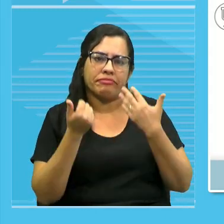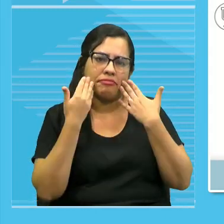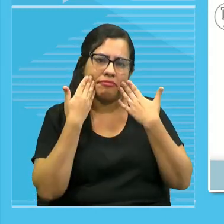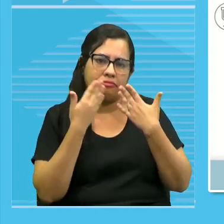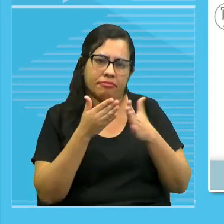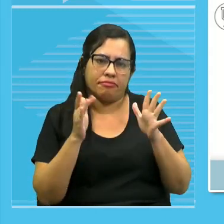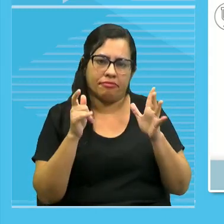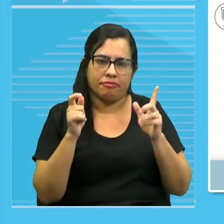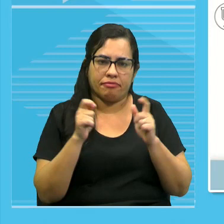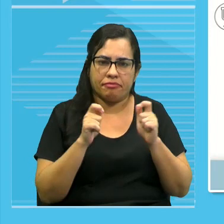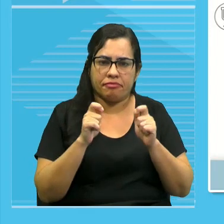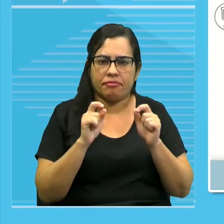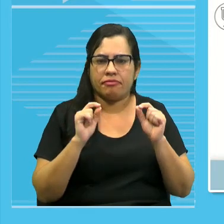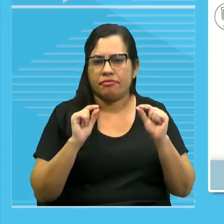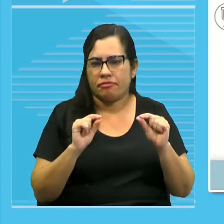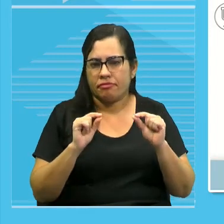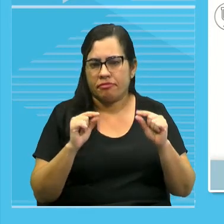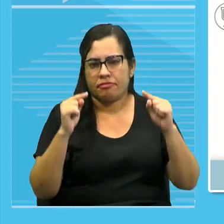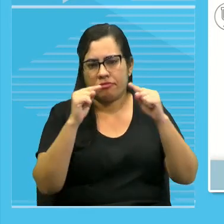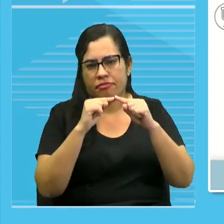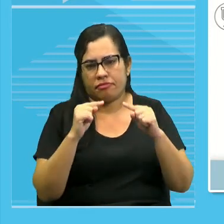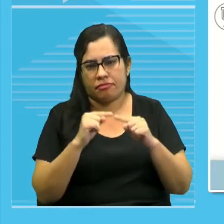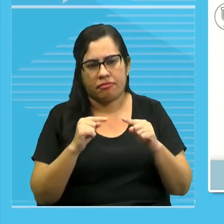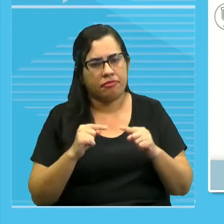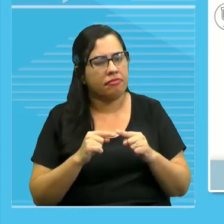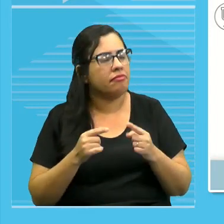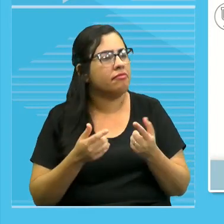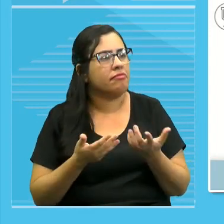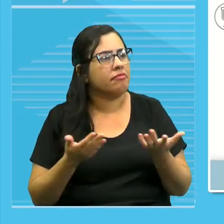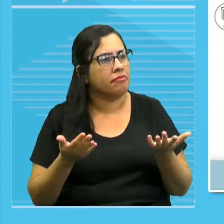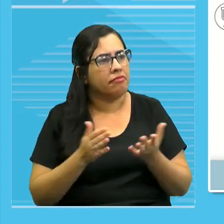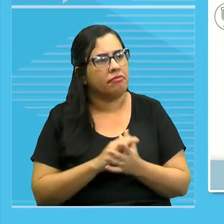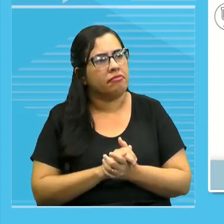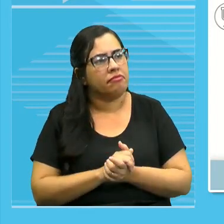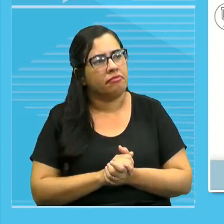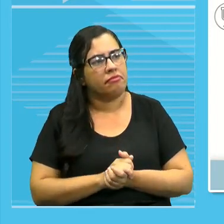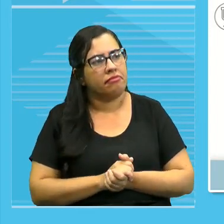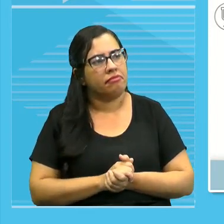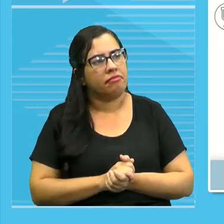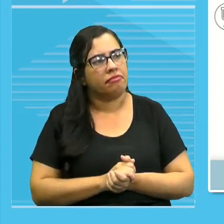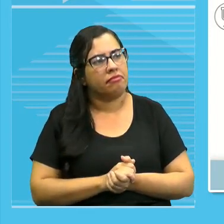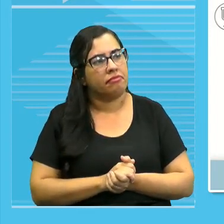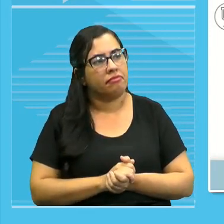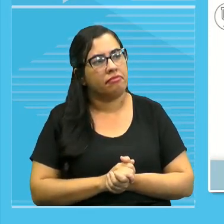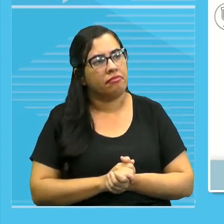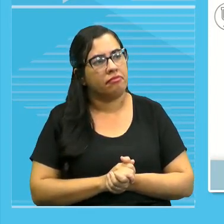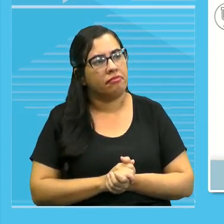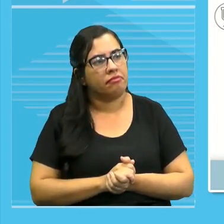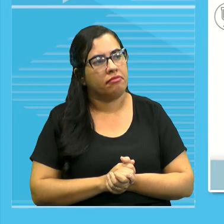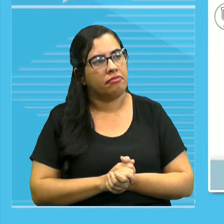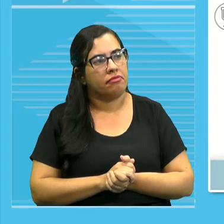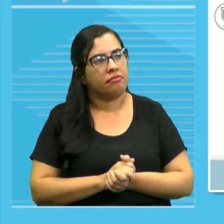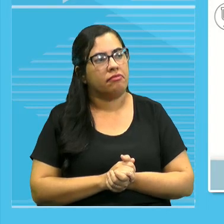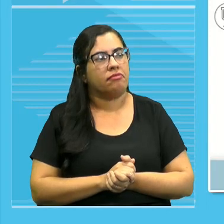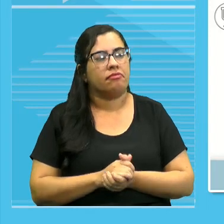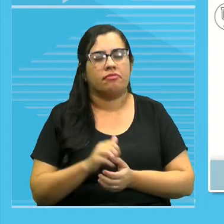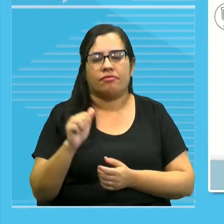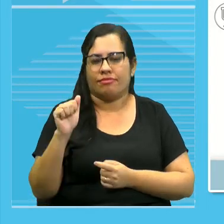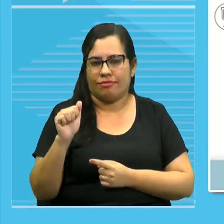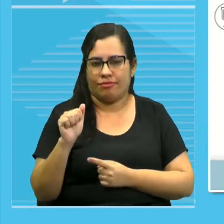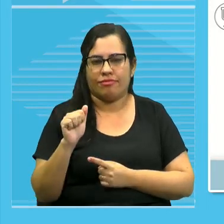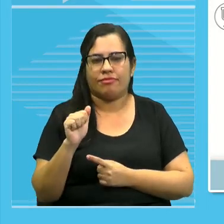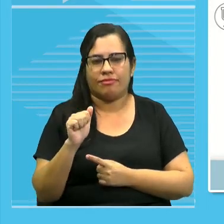é o que é que vem a ser ou quer que seria né Realmente reciclagem bom o melhor título é esse aqui ó